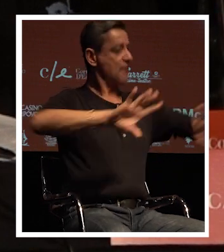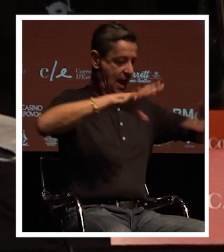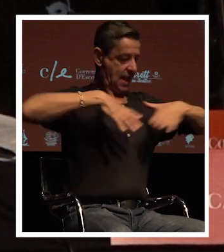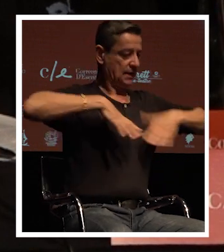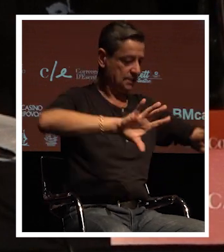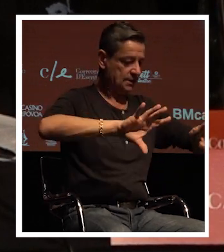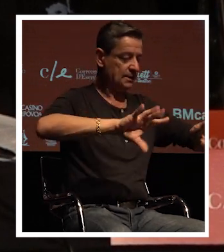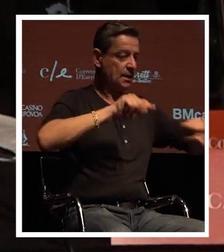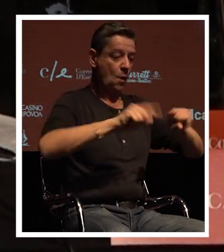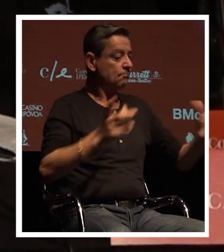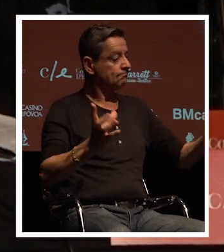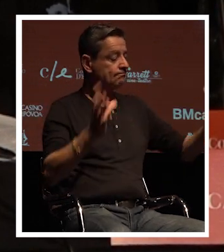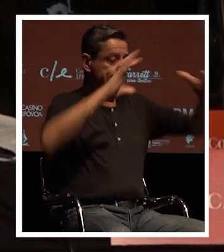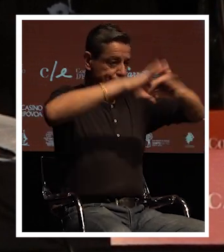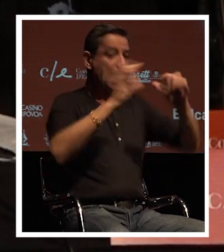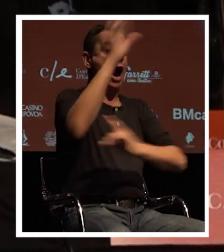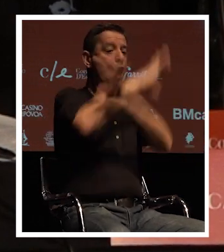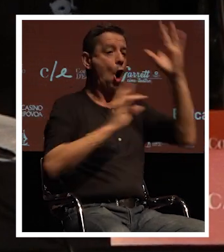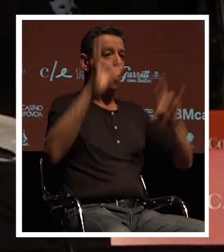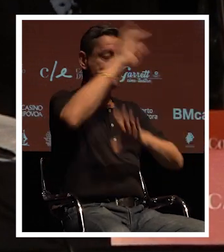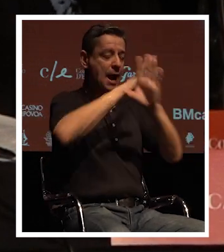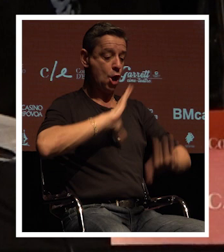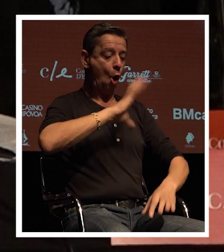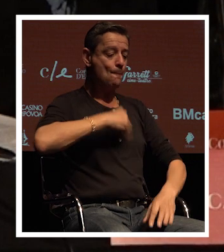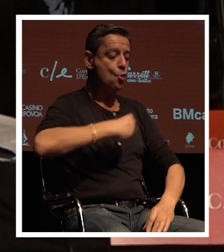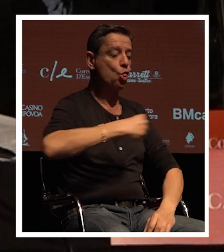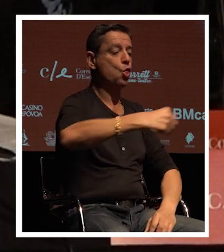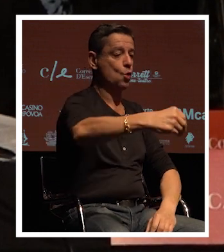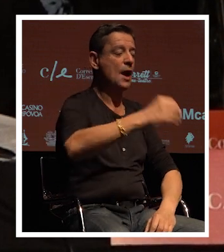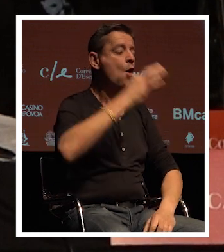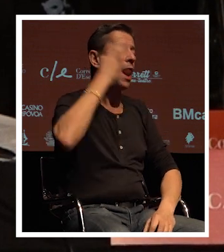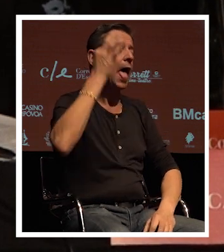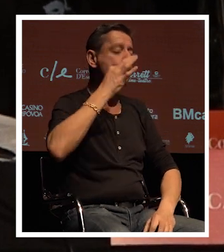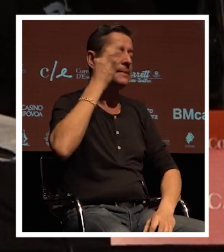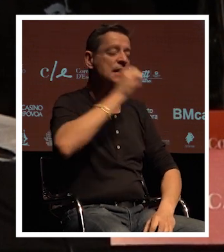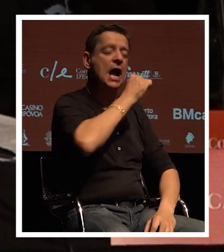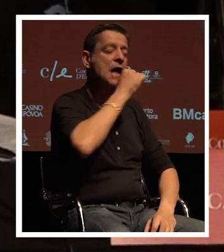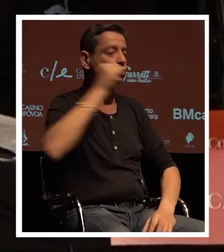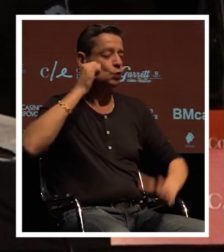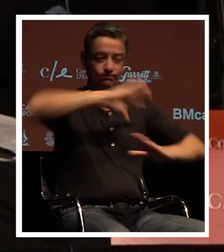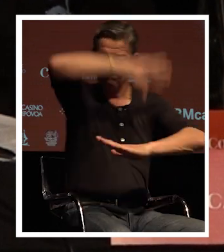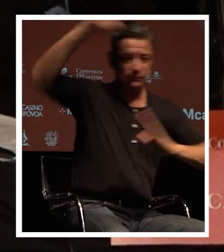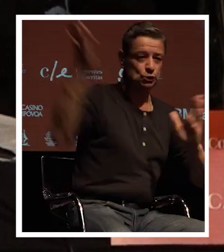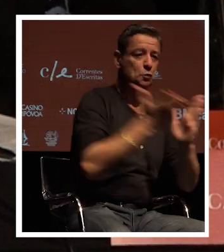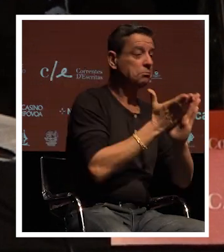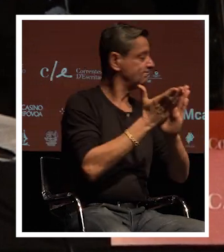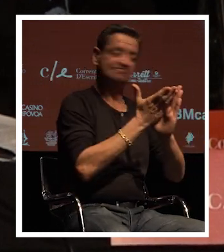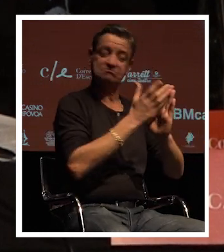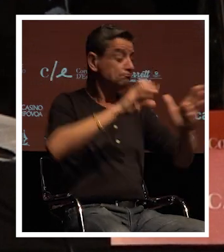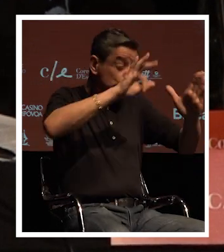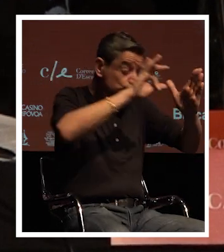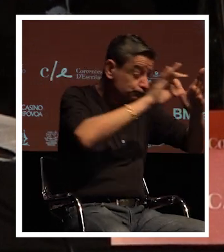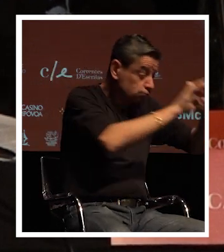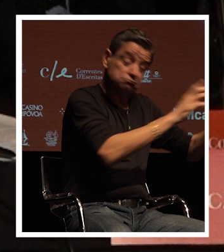pulo passamos a pertencer à Europa e ao mundo e o lápis azul da censura nunca mais precisou de ser afiado